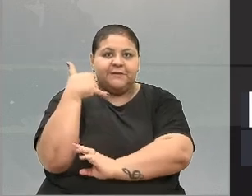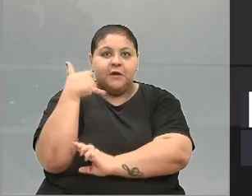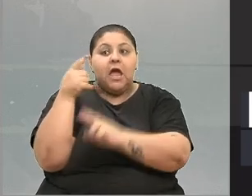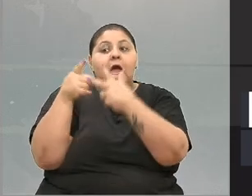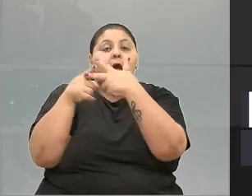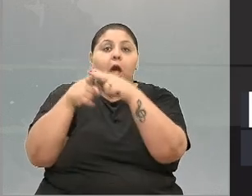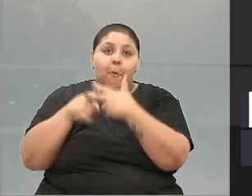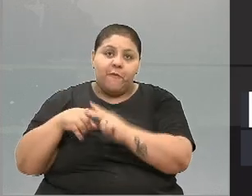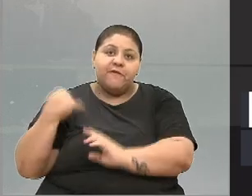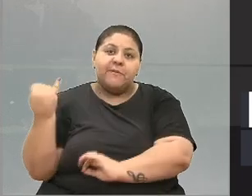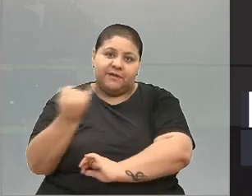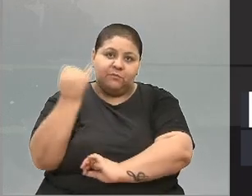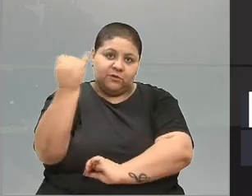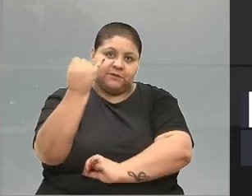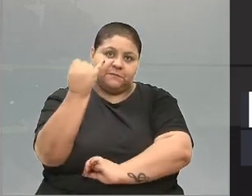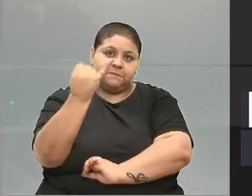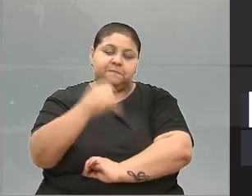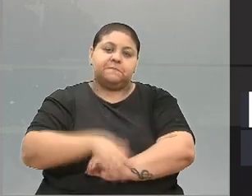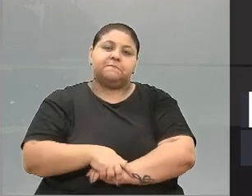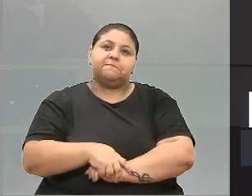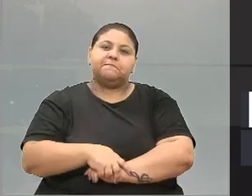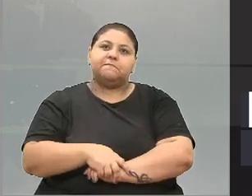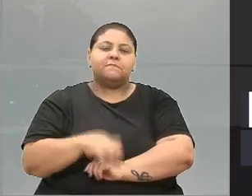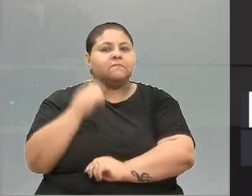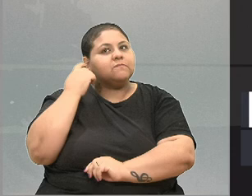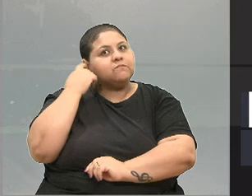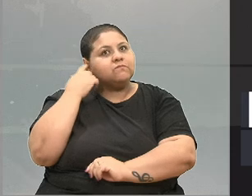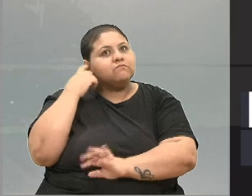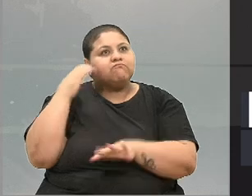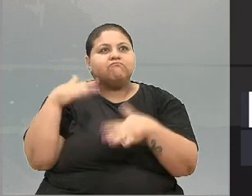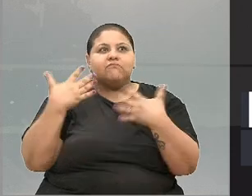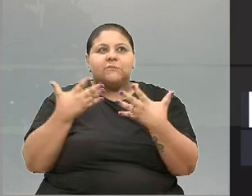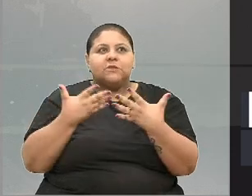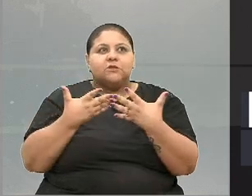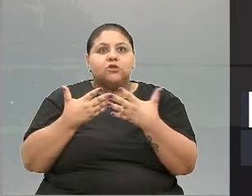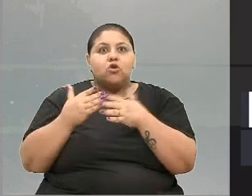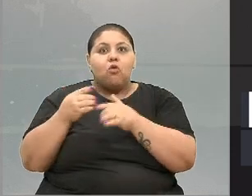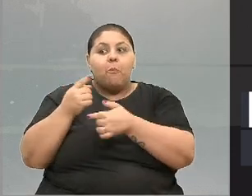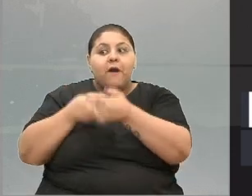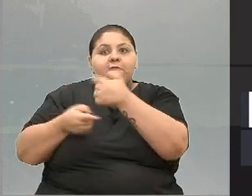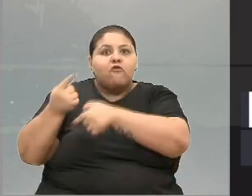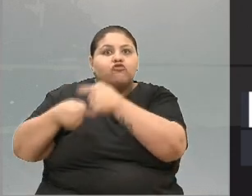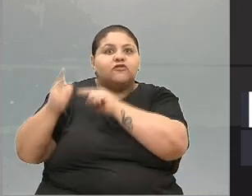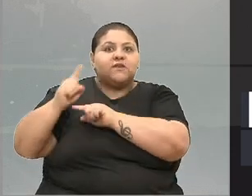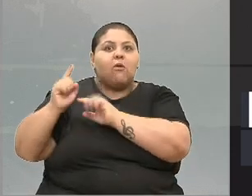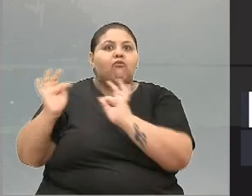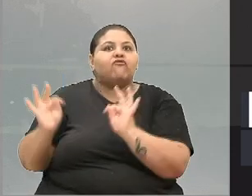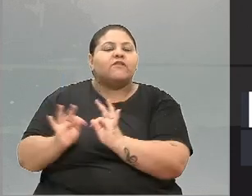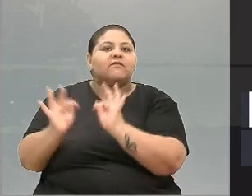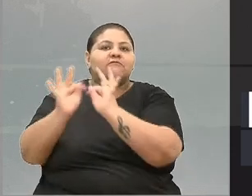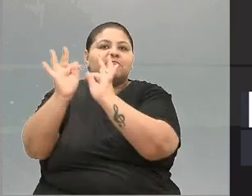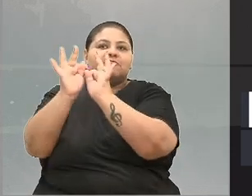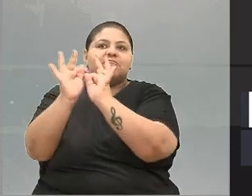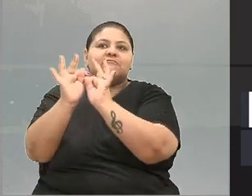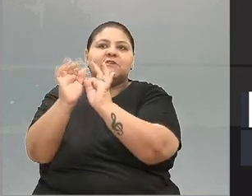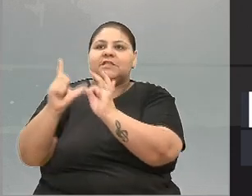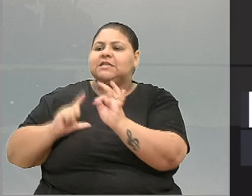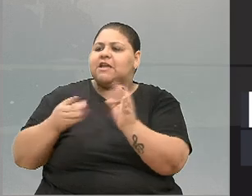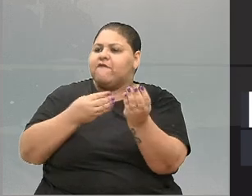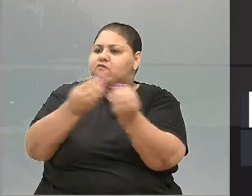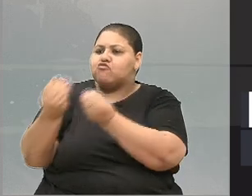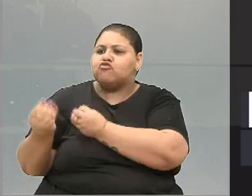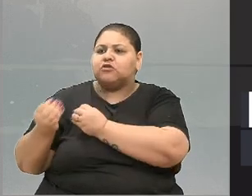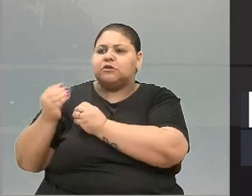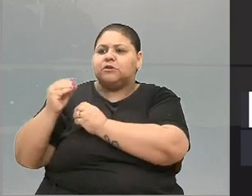ferramenta importantíssima, É vamos dizer, uma evolução tecnológica que trouxe inúmeros benefícios,